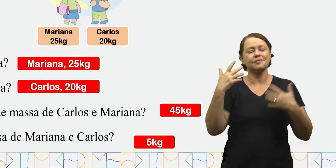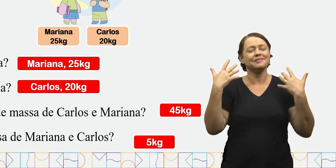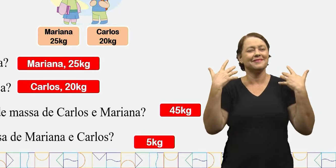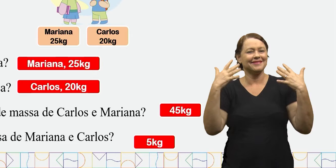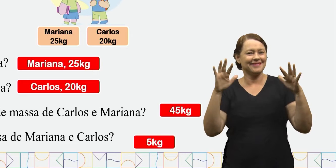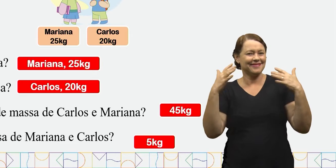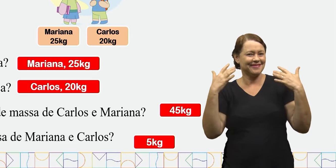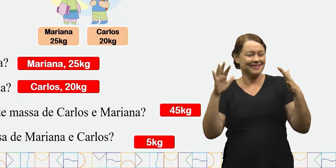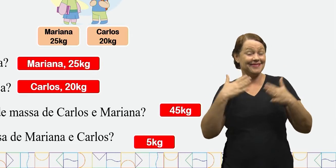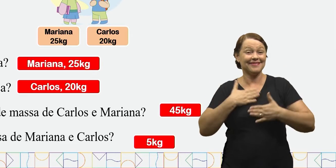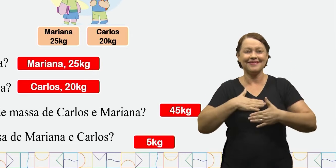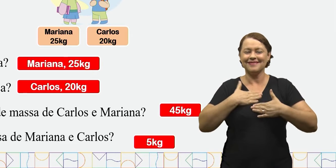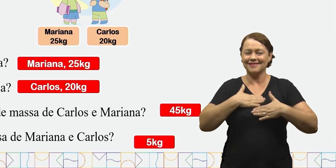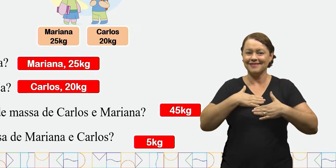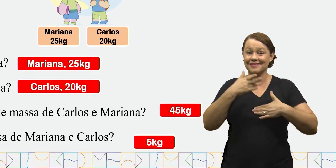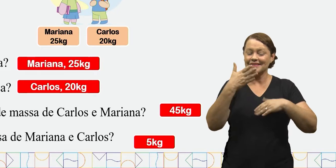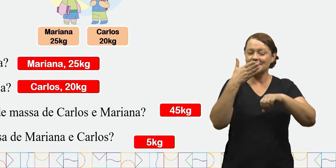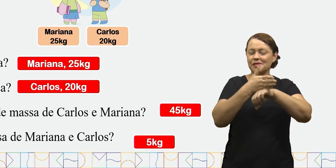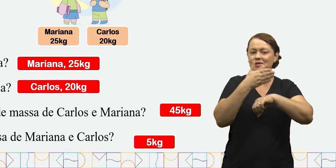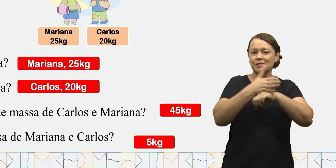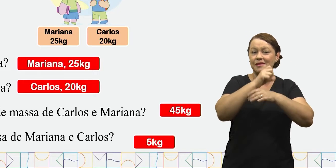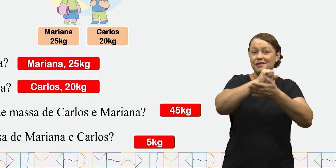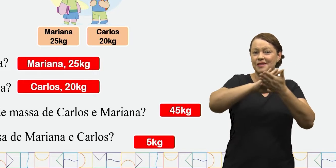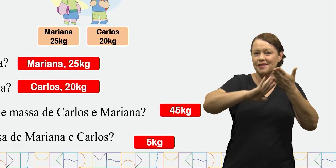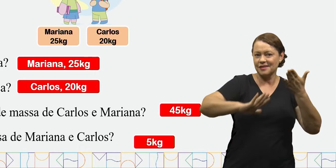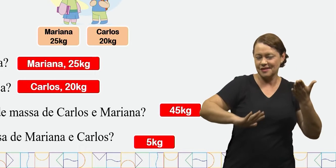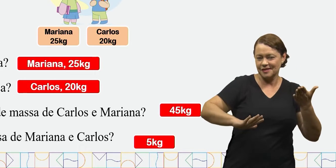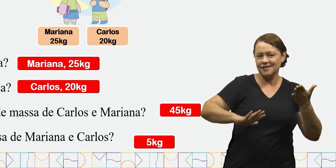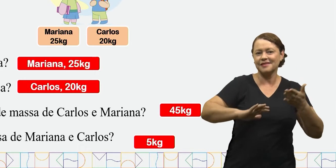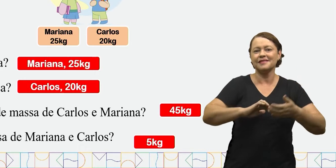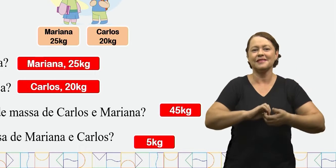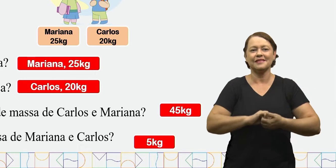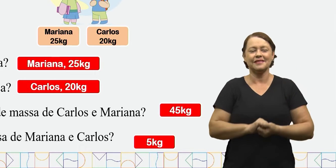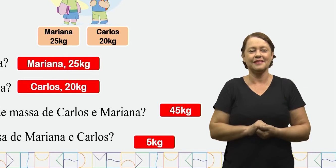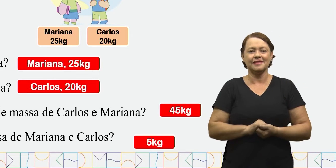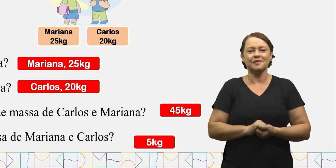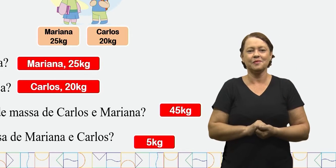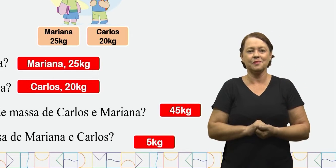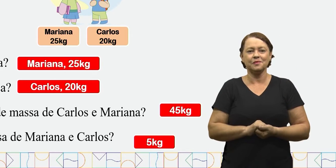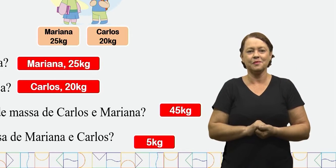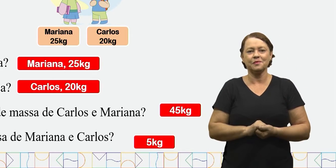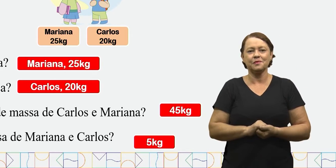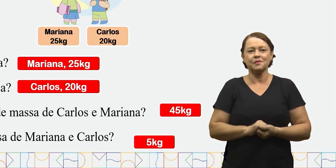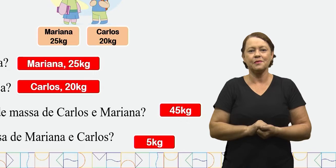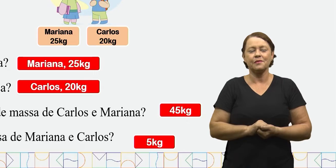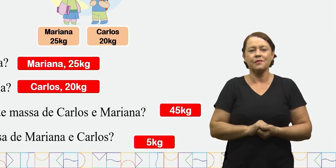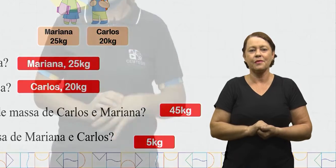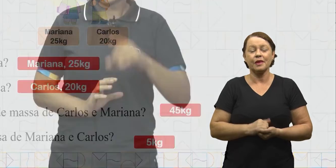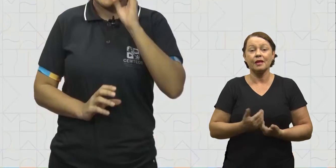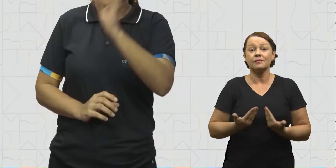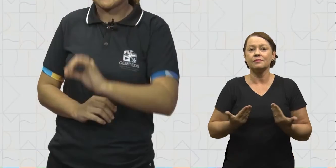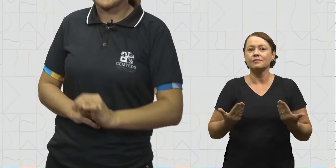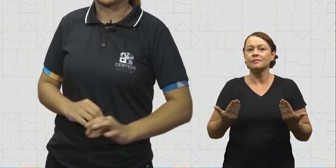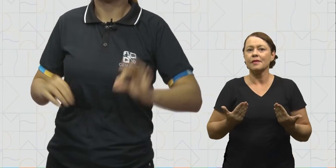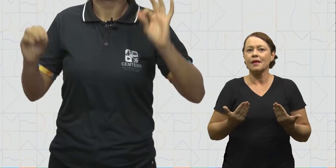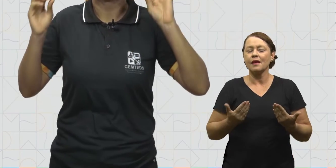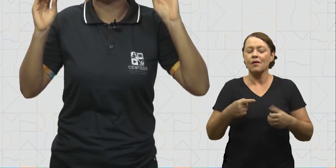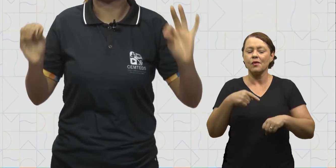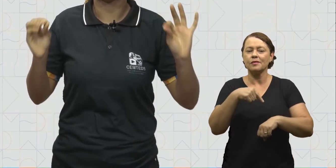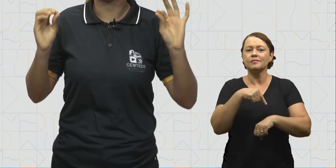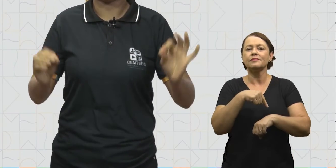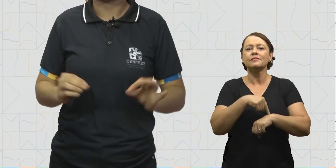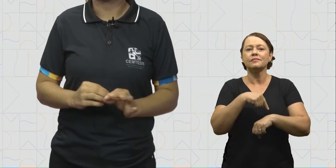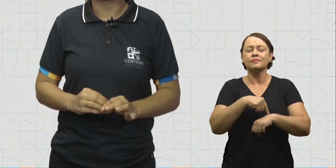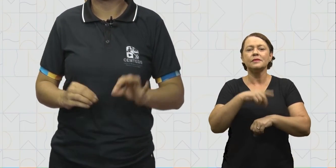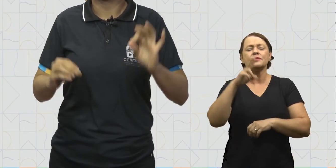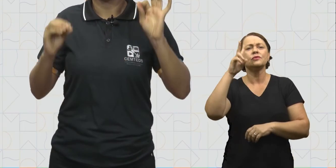quilos. Parabéns! Gostei de ver sua participação nas nossas atividades de hoje. Agora,